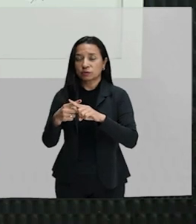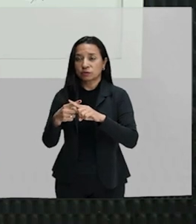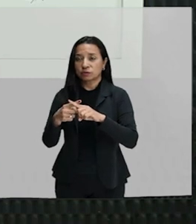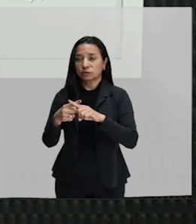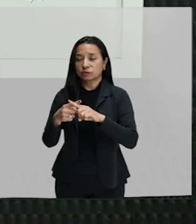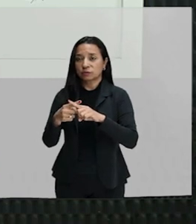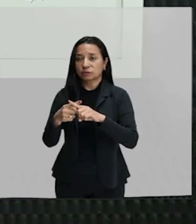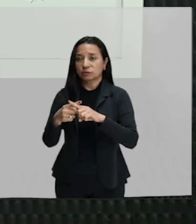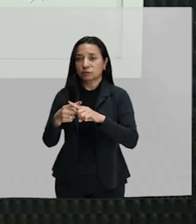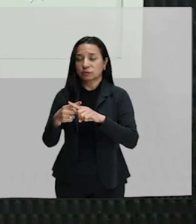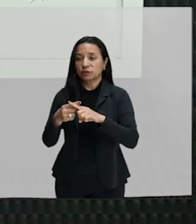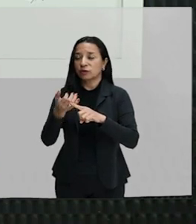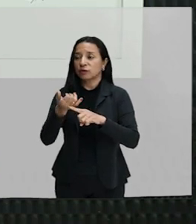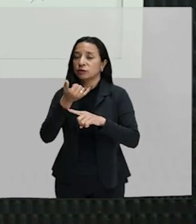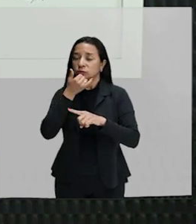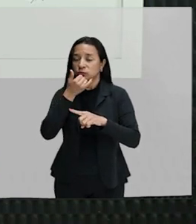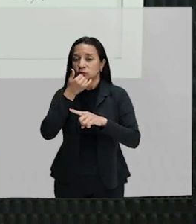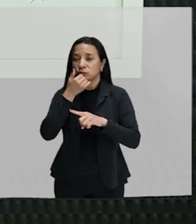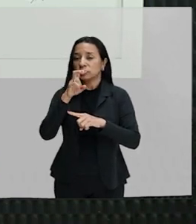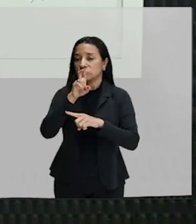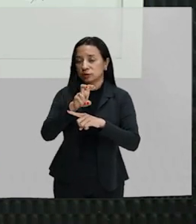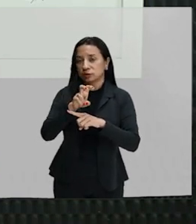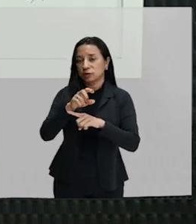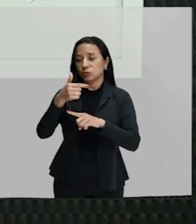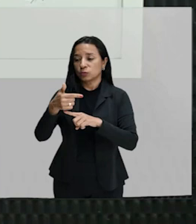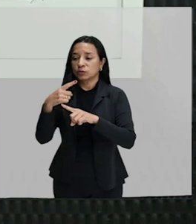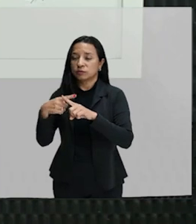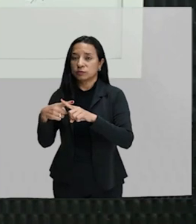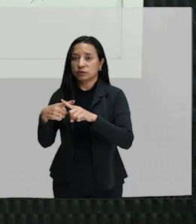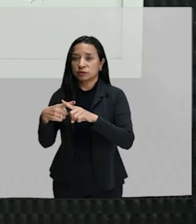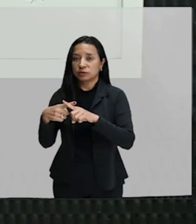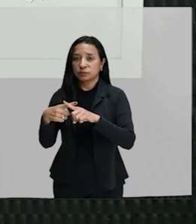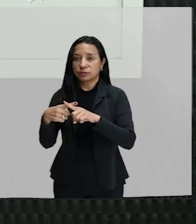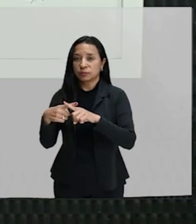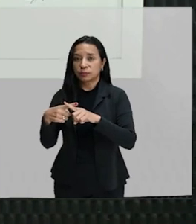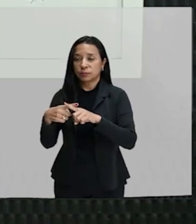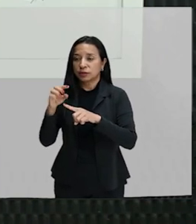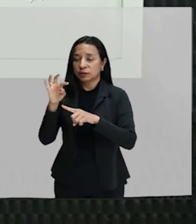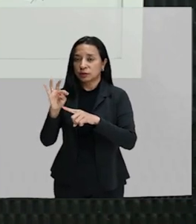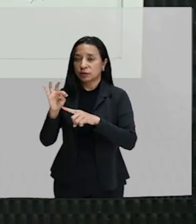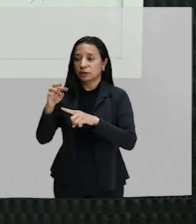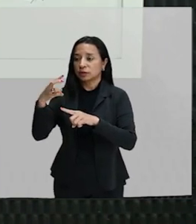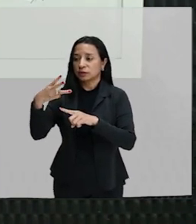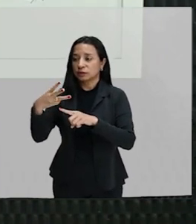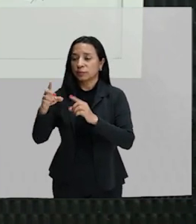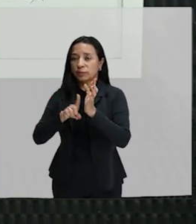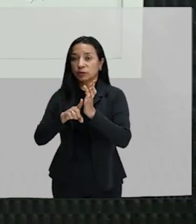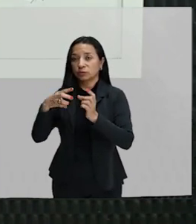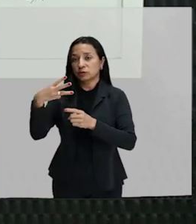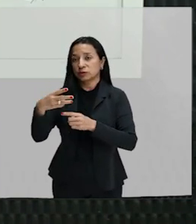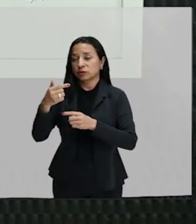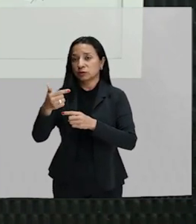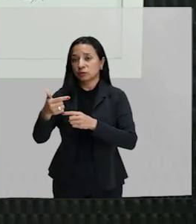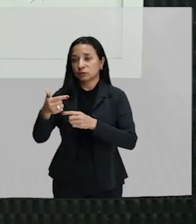duas vezes temperatura em cé - 32 vai ser igual a 9 vezes a temperatura em